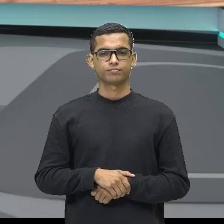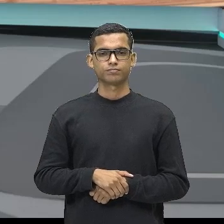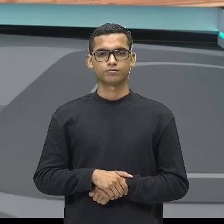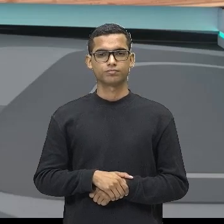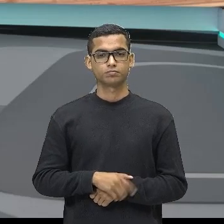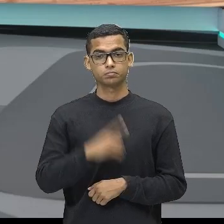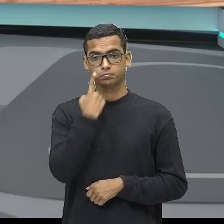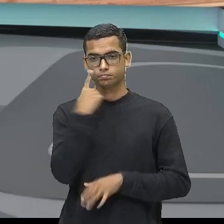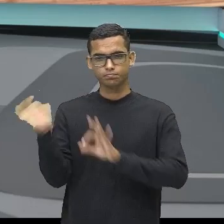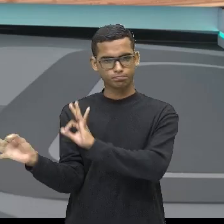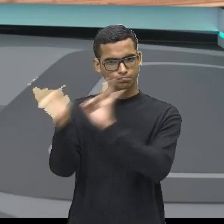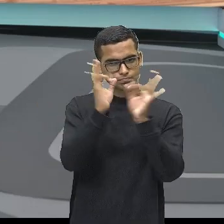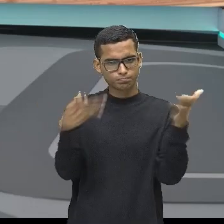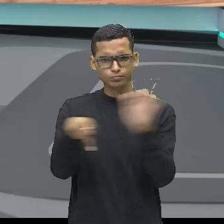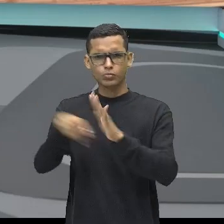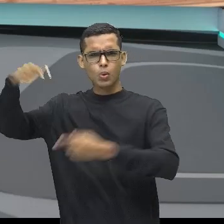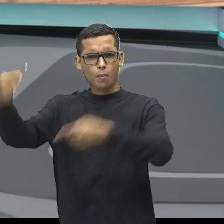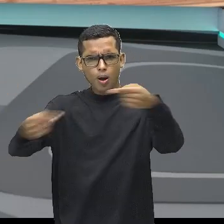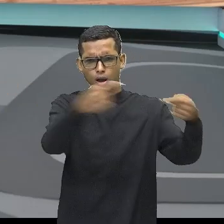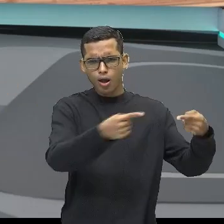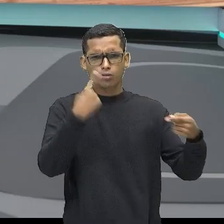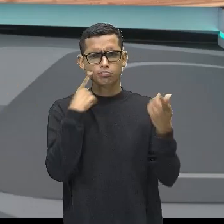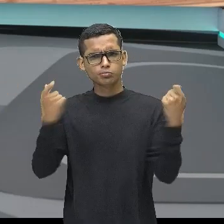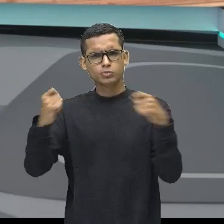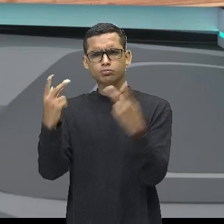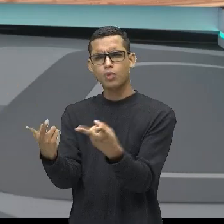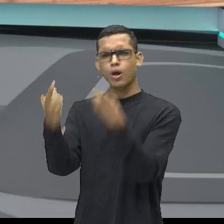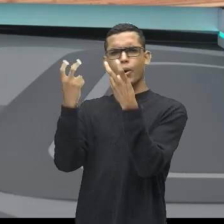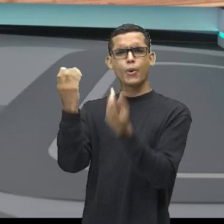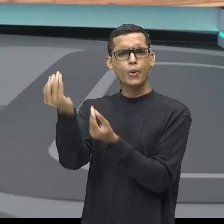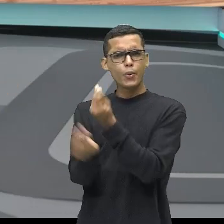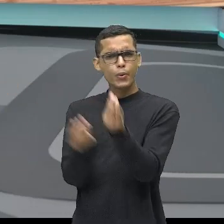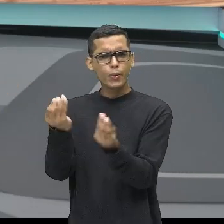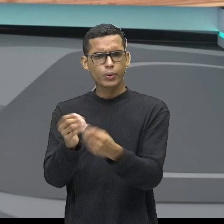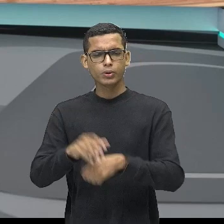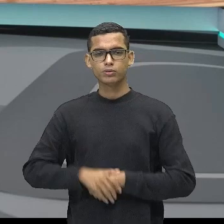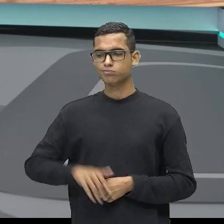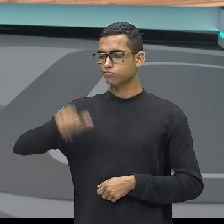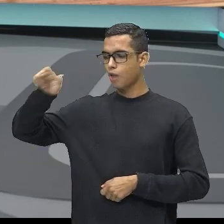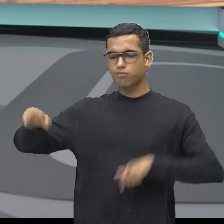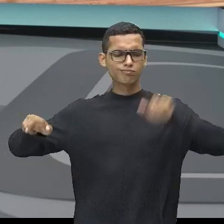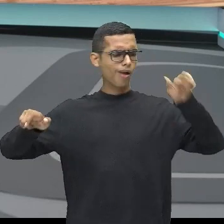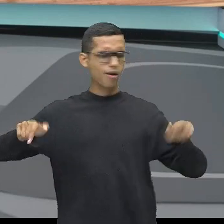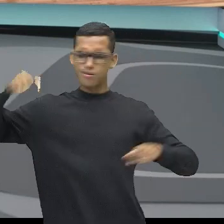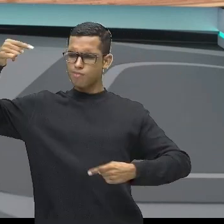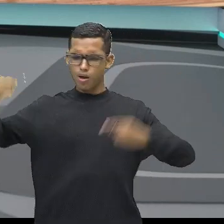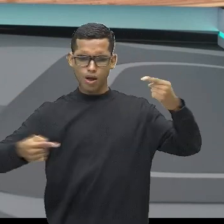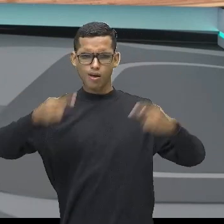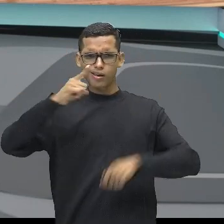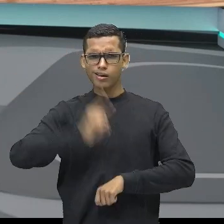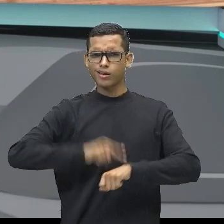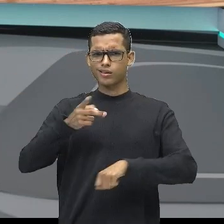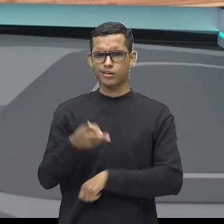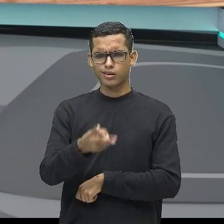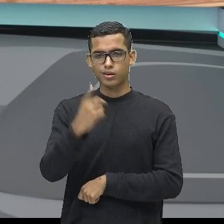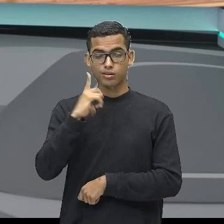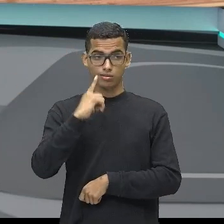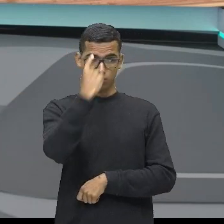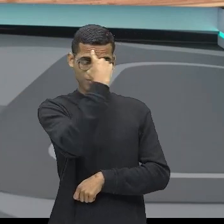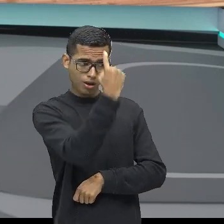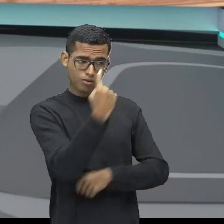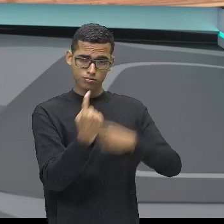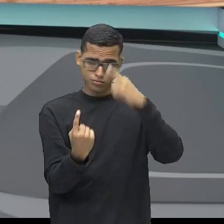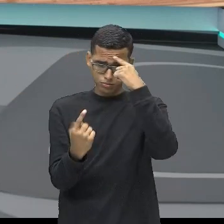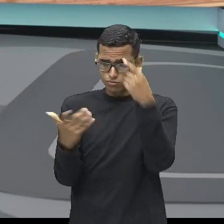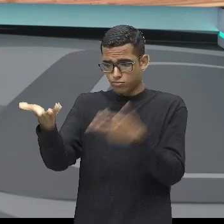Acabamos de assistir ao nosso debate, vocês podem observar os nossos debatedores em um momento ali que eles estão trocando